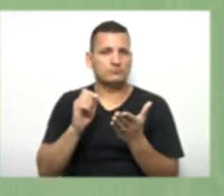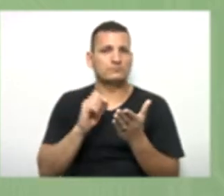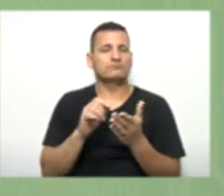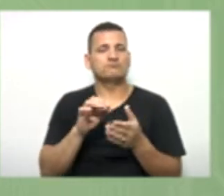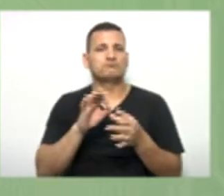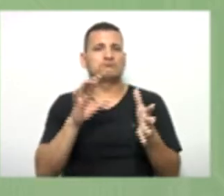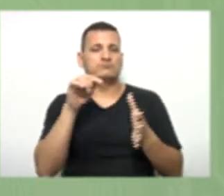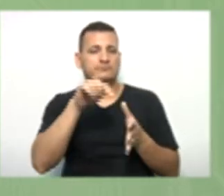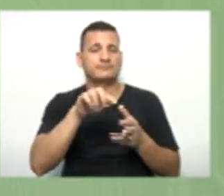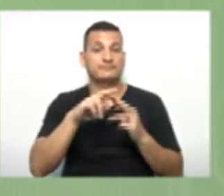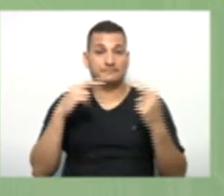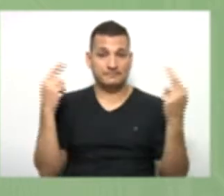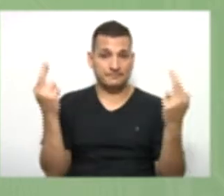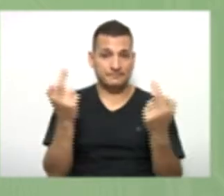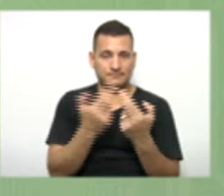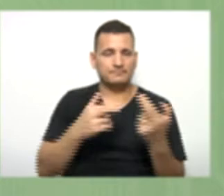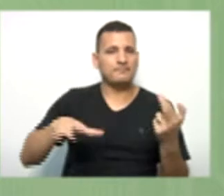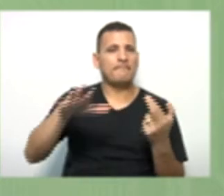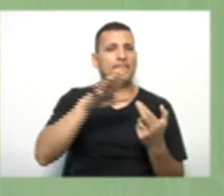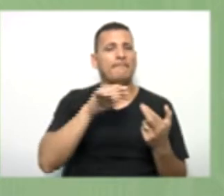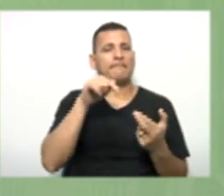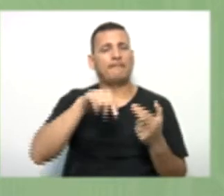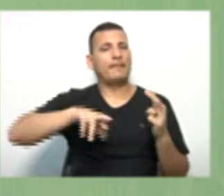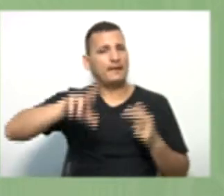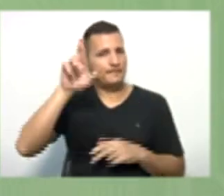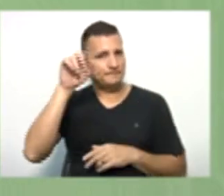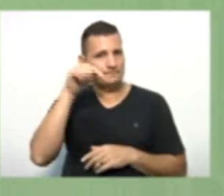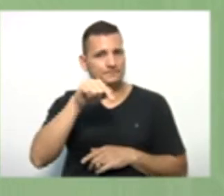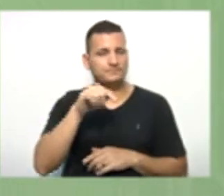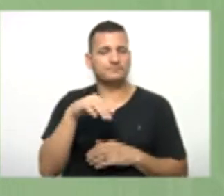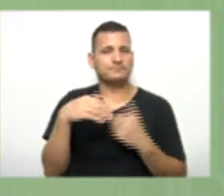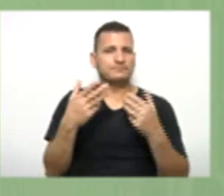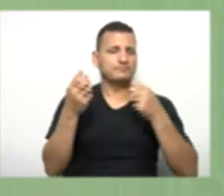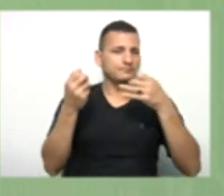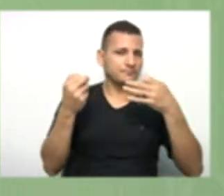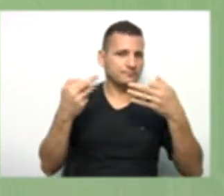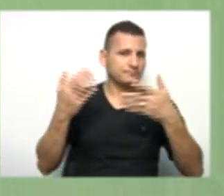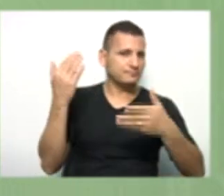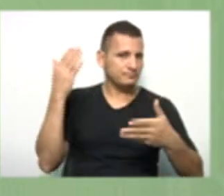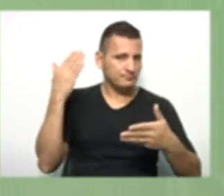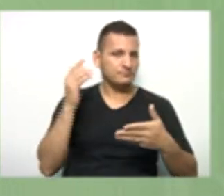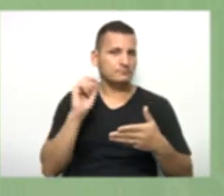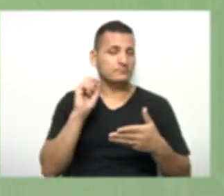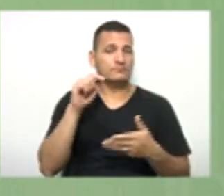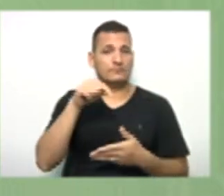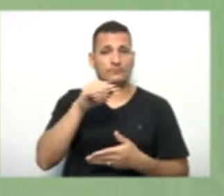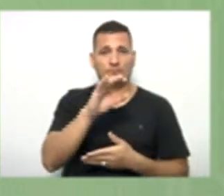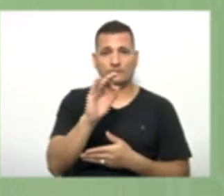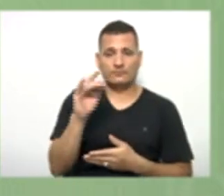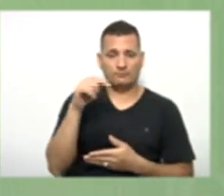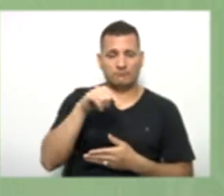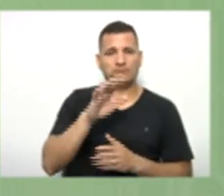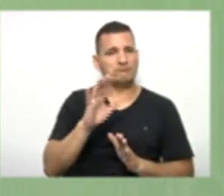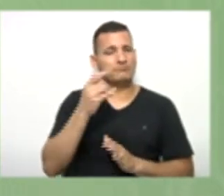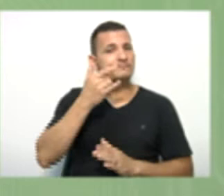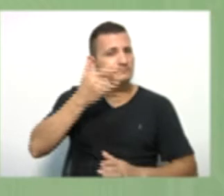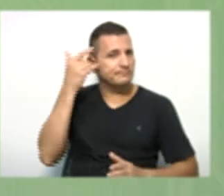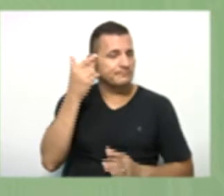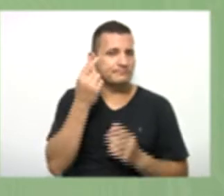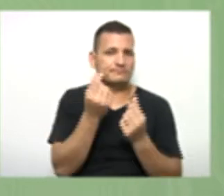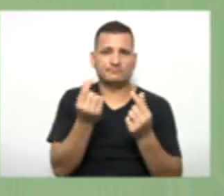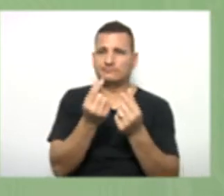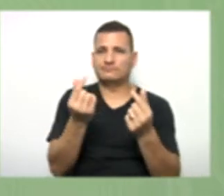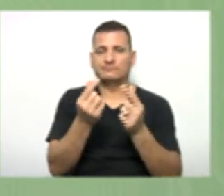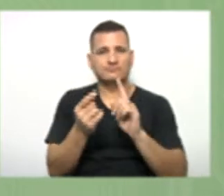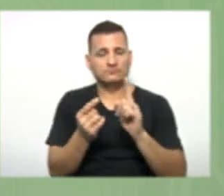como eu disse na aula anterior, né, as cooperativas, elas não visam o lucro. Então, em vez de lucros